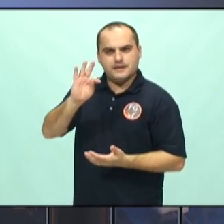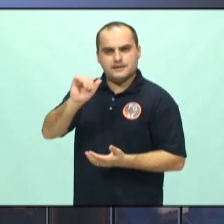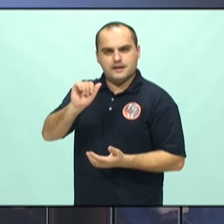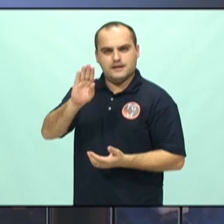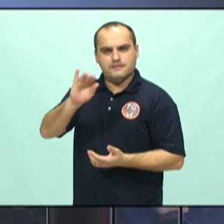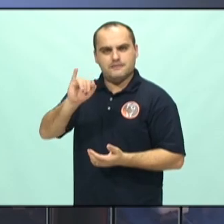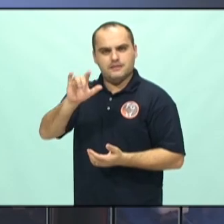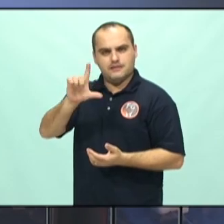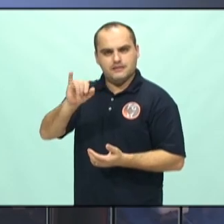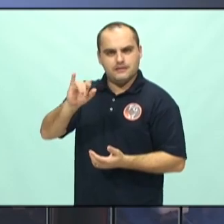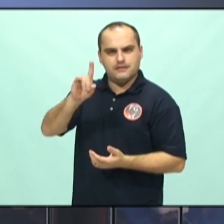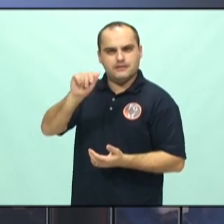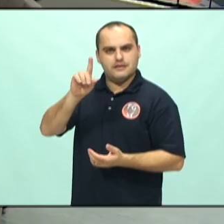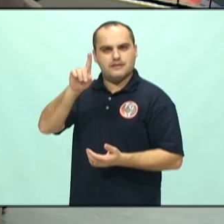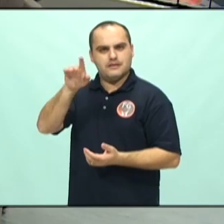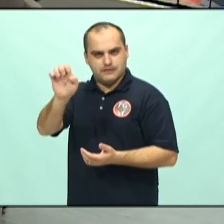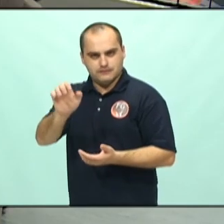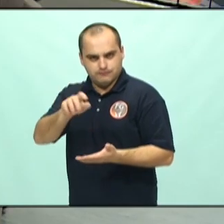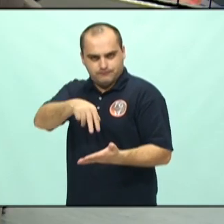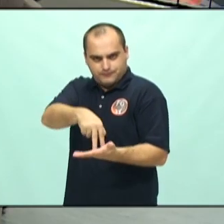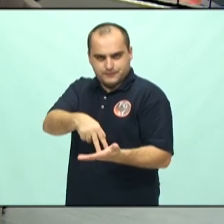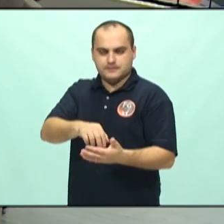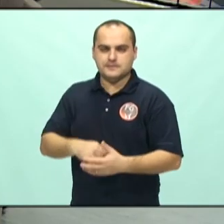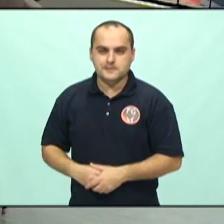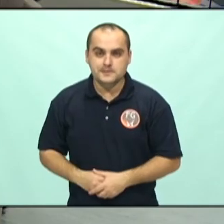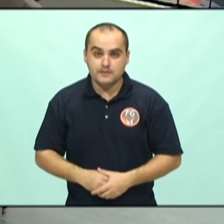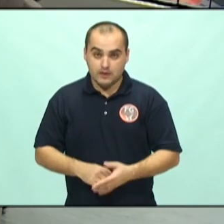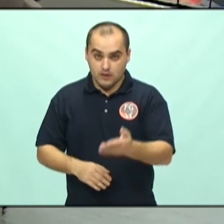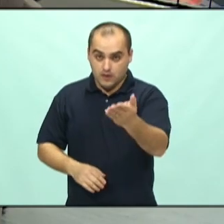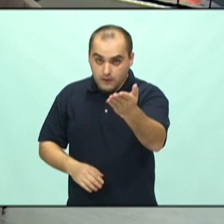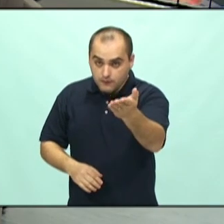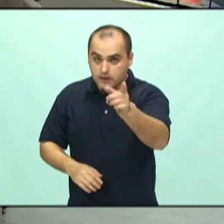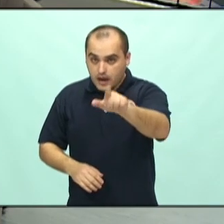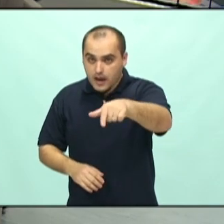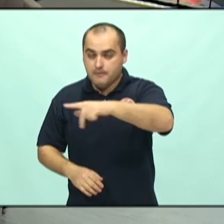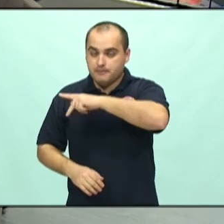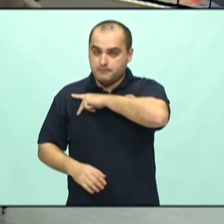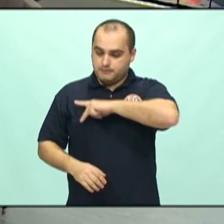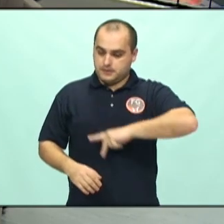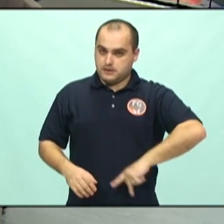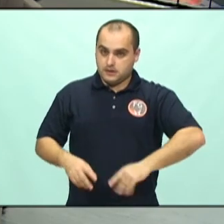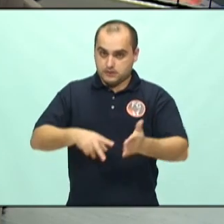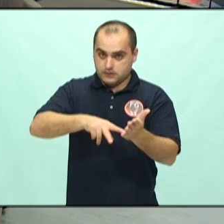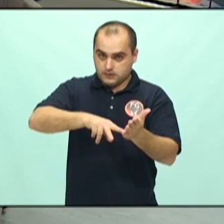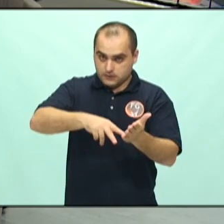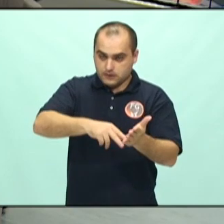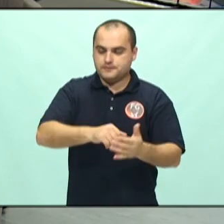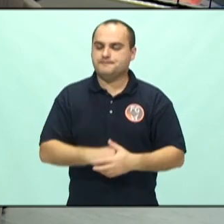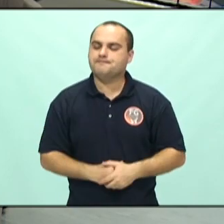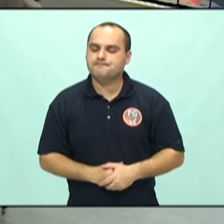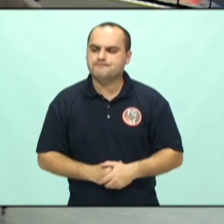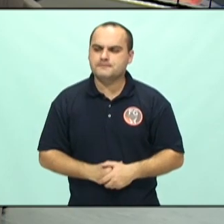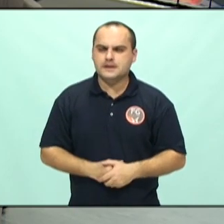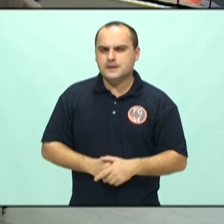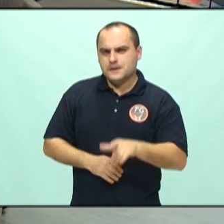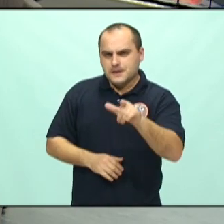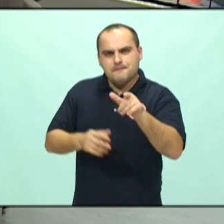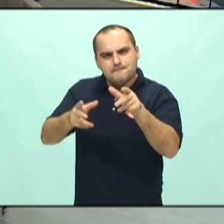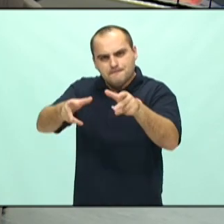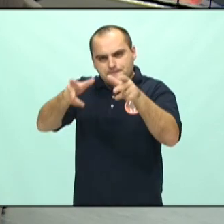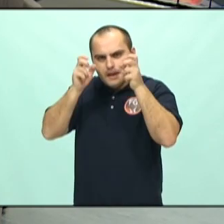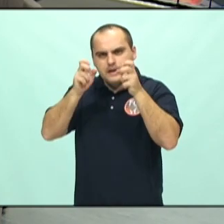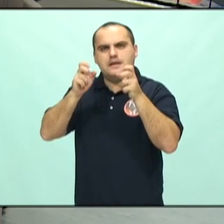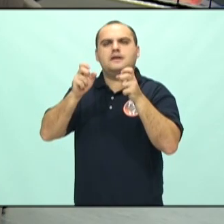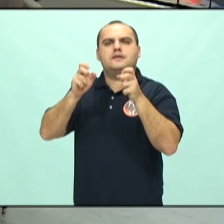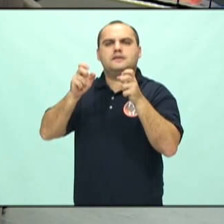você, como presidente do sindicato, e também observa a movimentação dos agentes políticos nesse sentido,